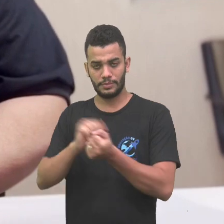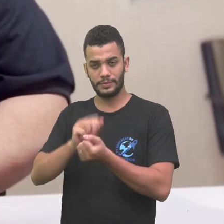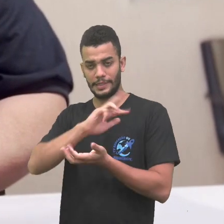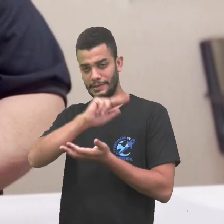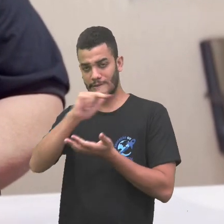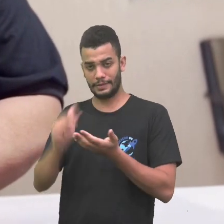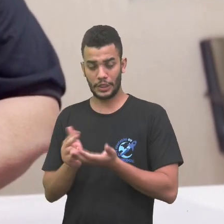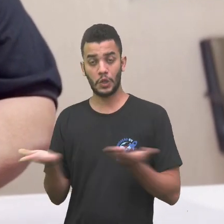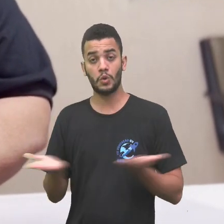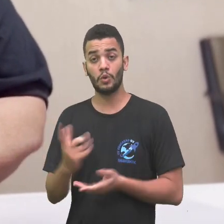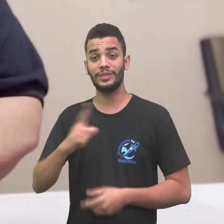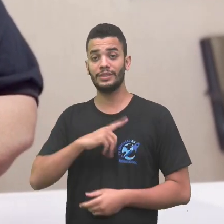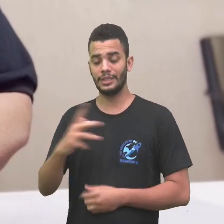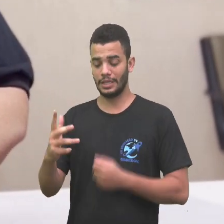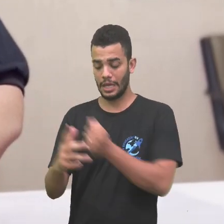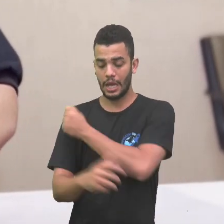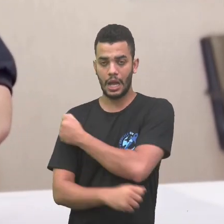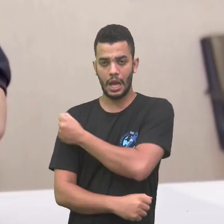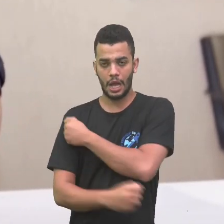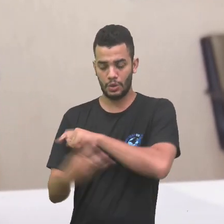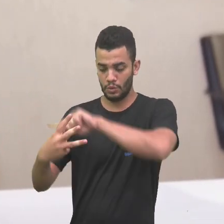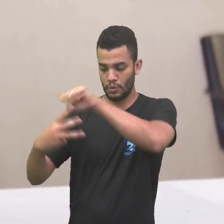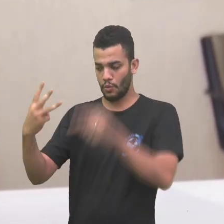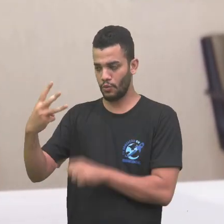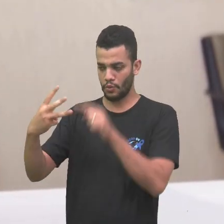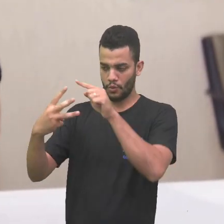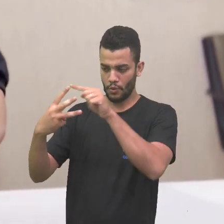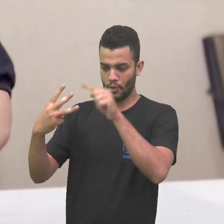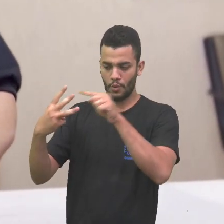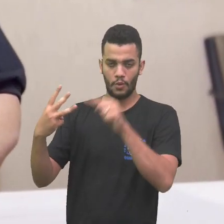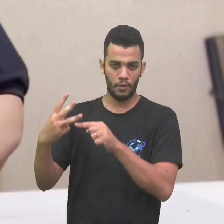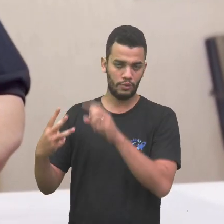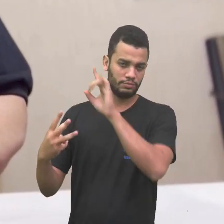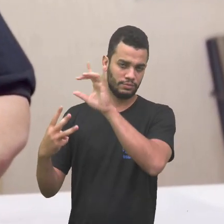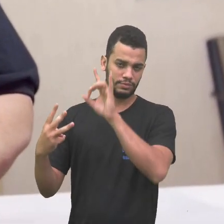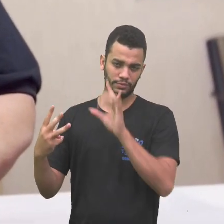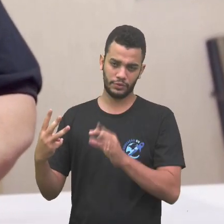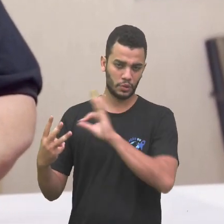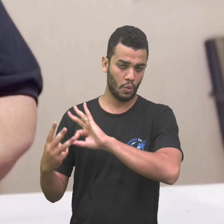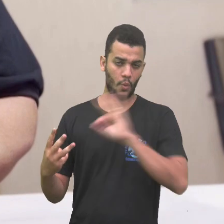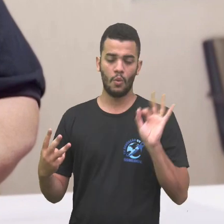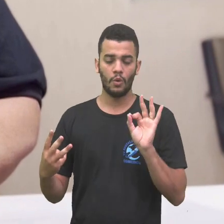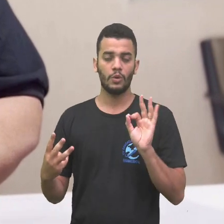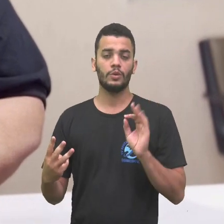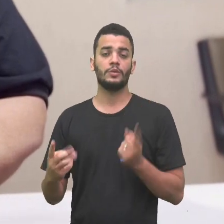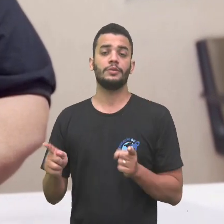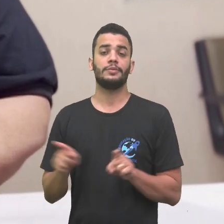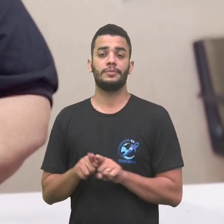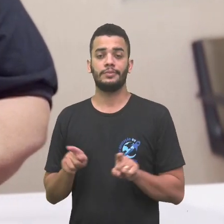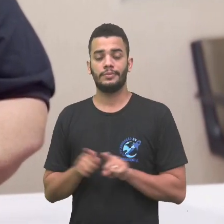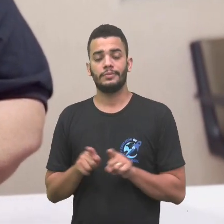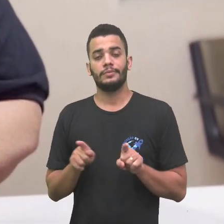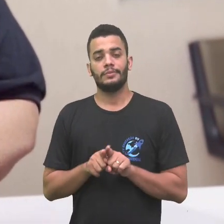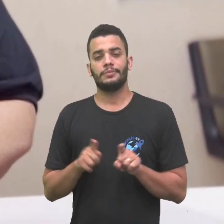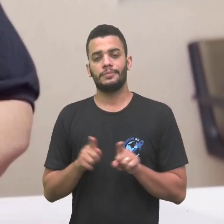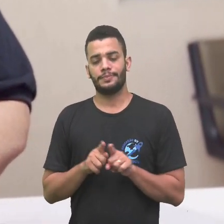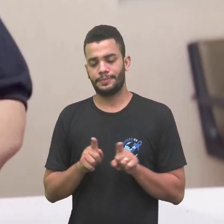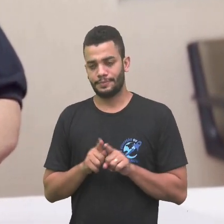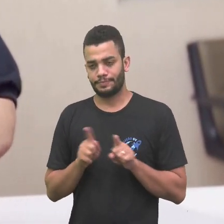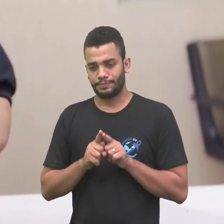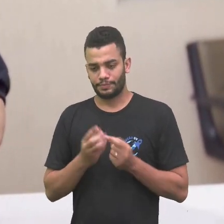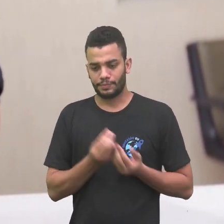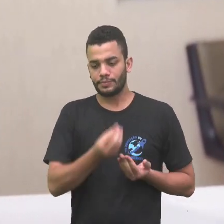maiores pontuadores do projeto dentre todas as escolas participantes. Aos grandes campeões serão